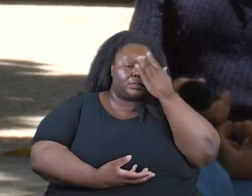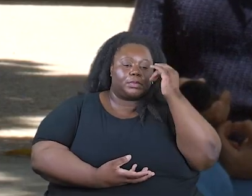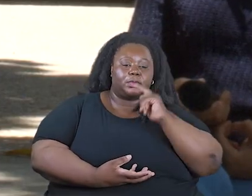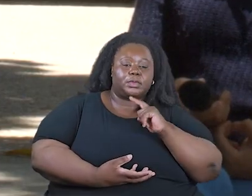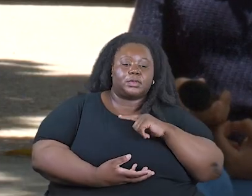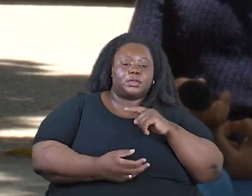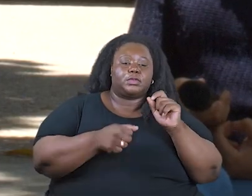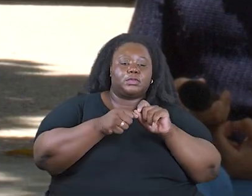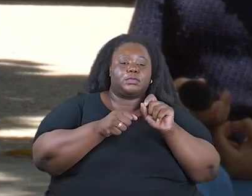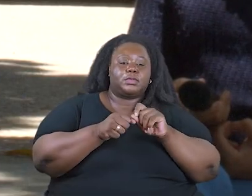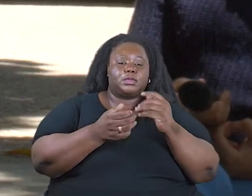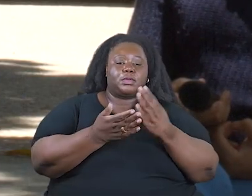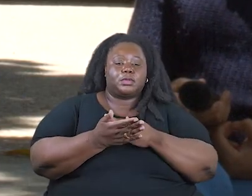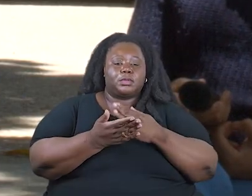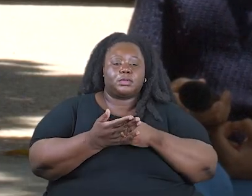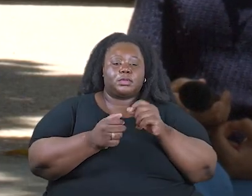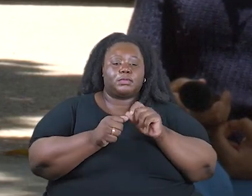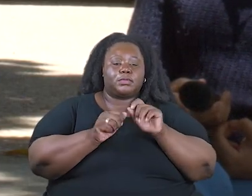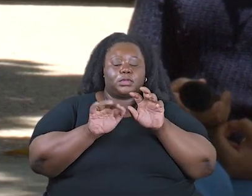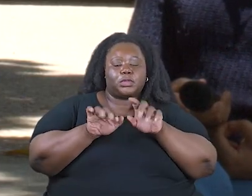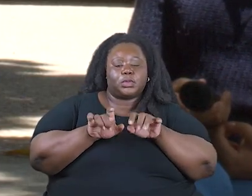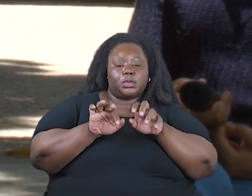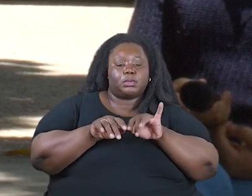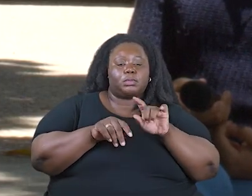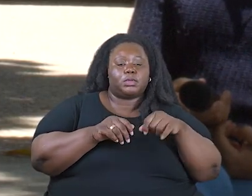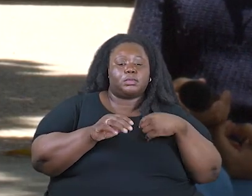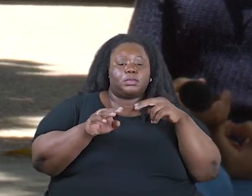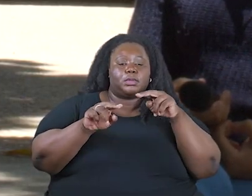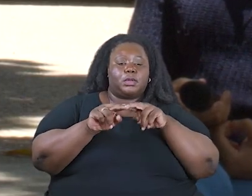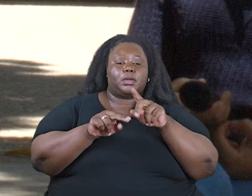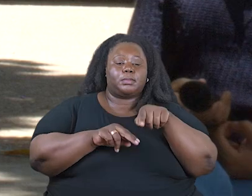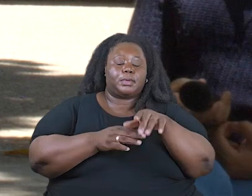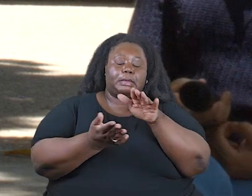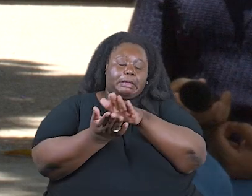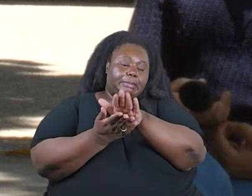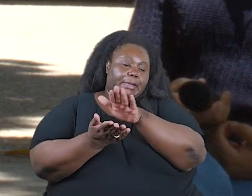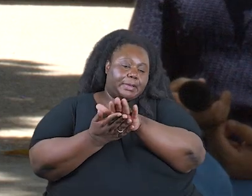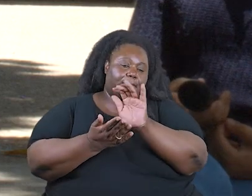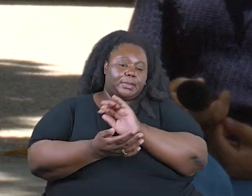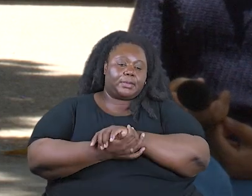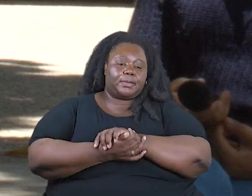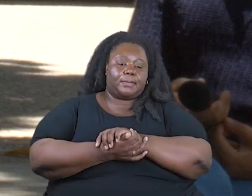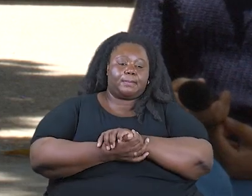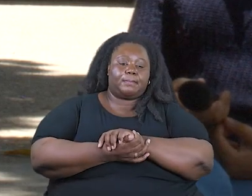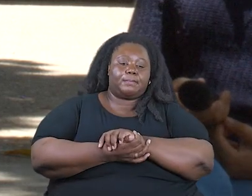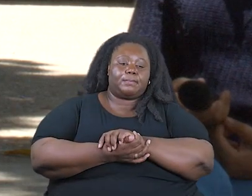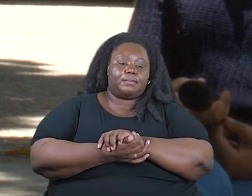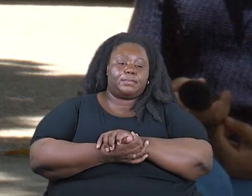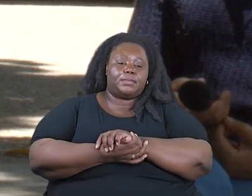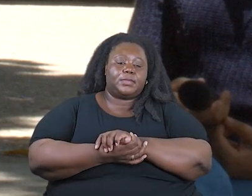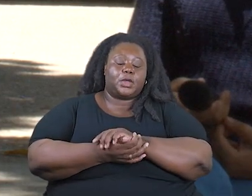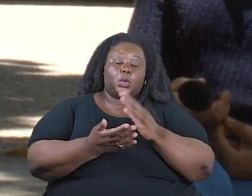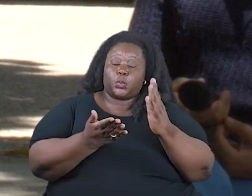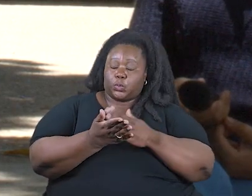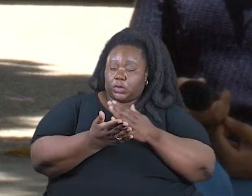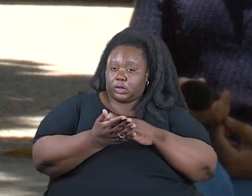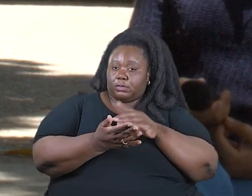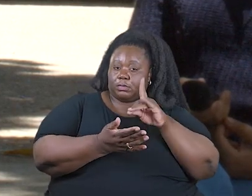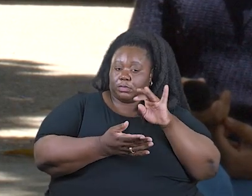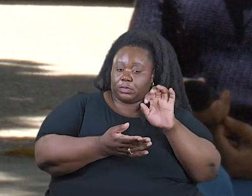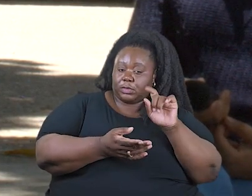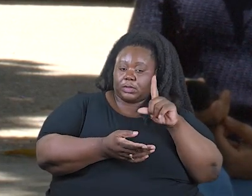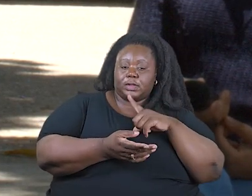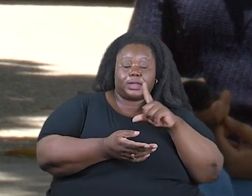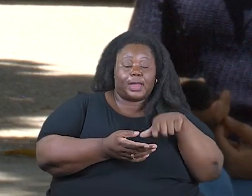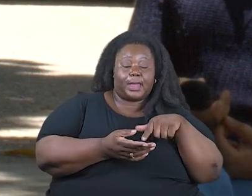gente tem a ideia de que fazer um livro é fazer tudo no computador, jogar no pendrive e imprimir. Os livros do Dieter Roth